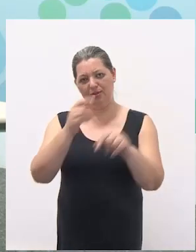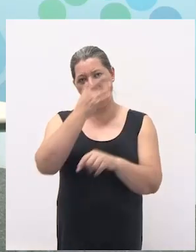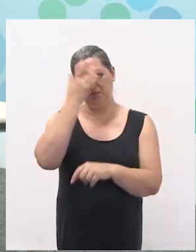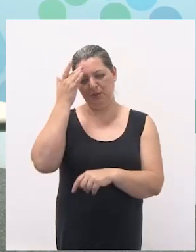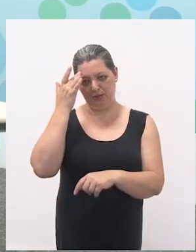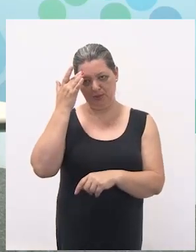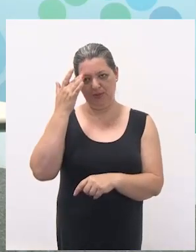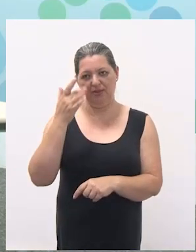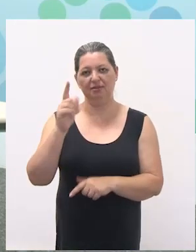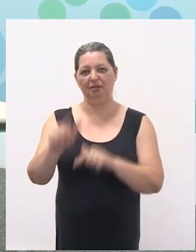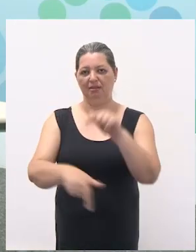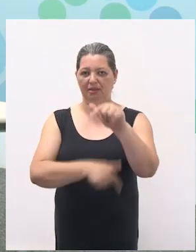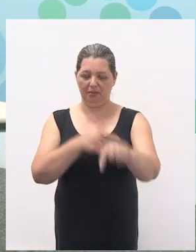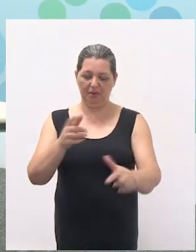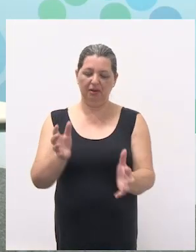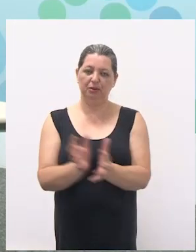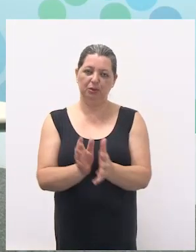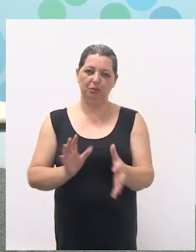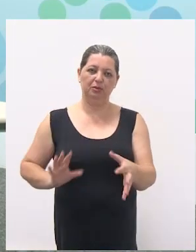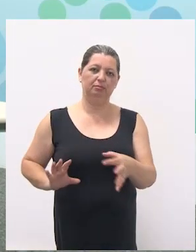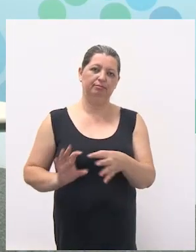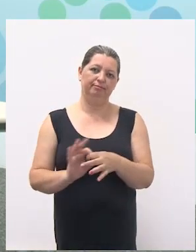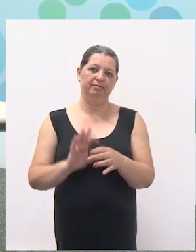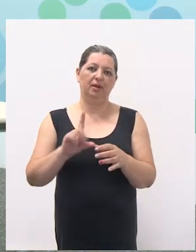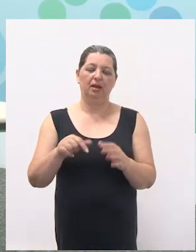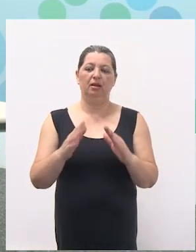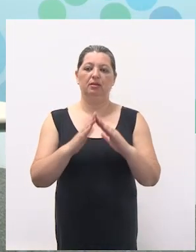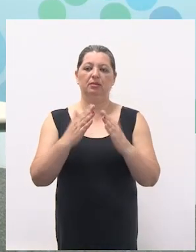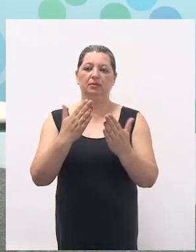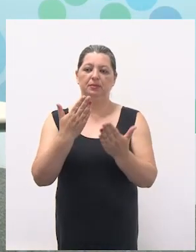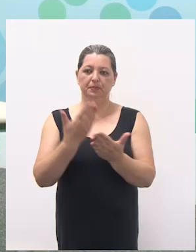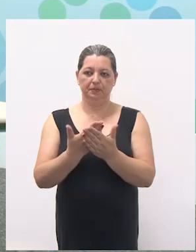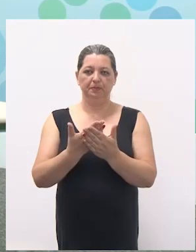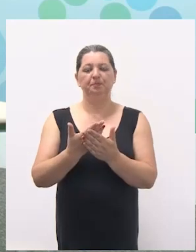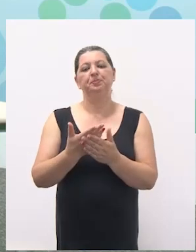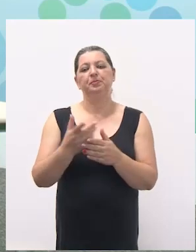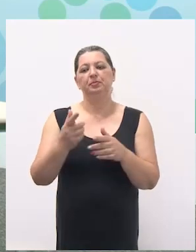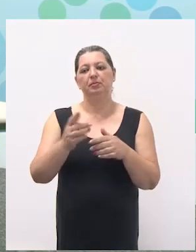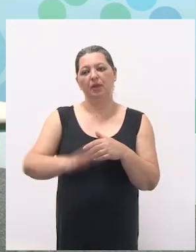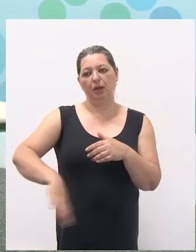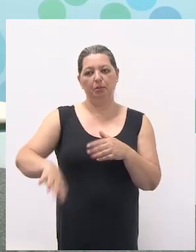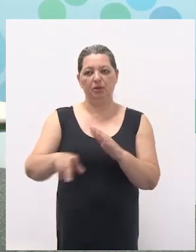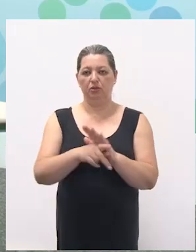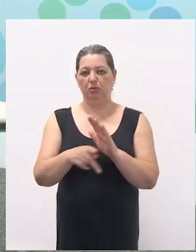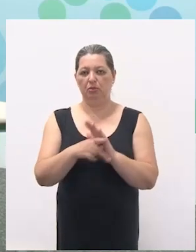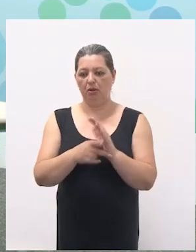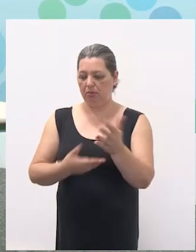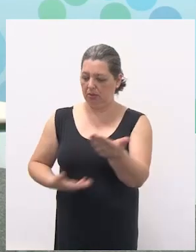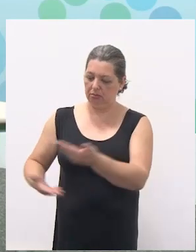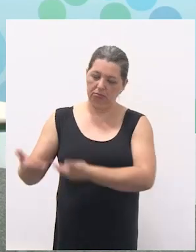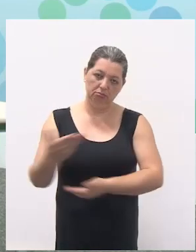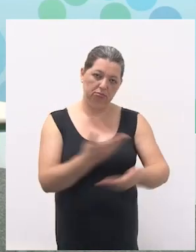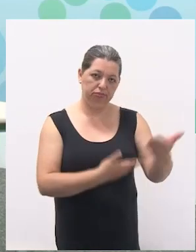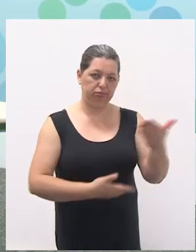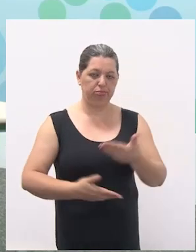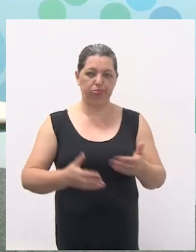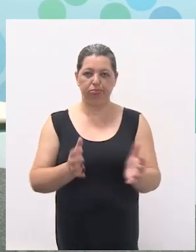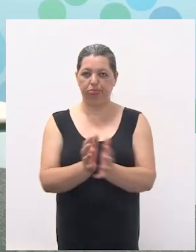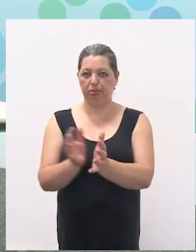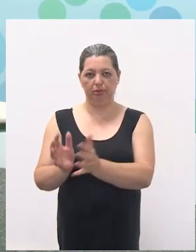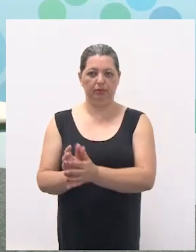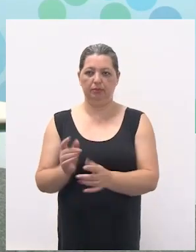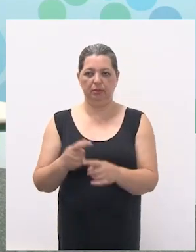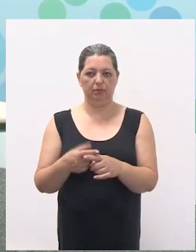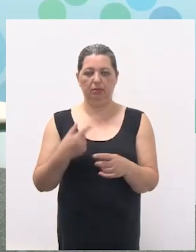É um trabalho de todo mundo. A escola é um ambiente coletivo, é um lugar que todo mundo, né? Não tem como falar da